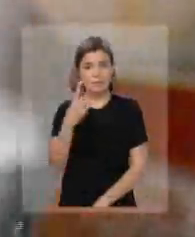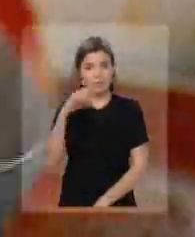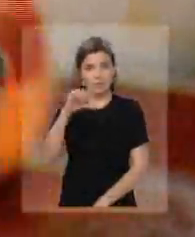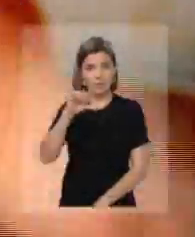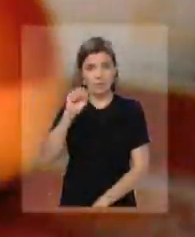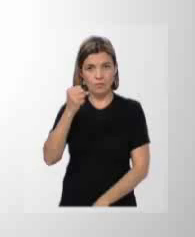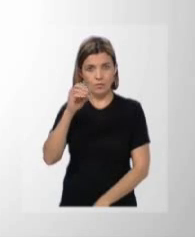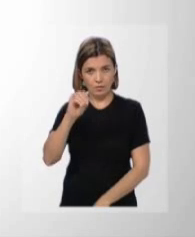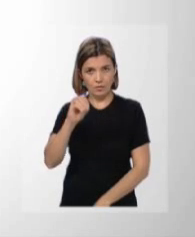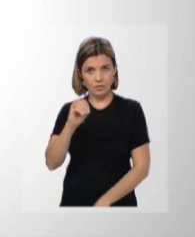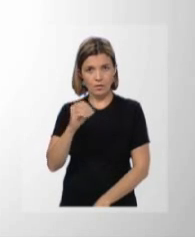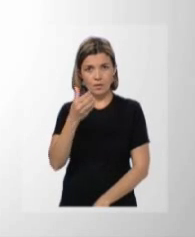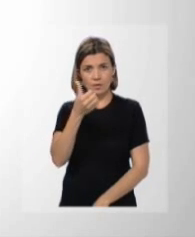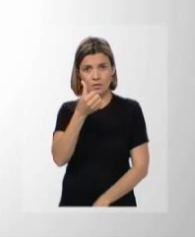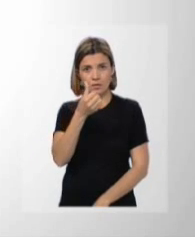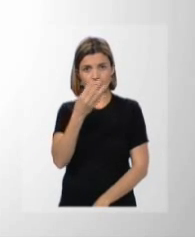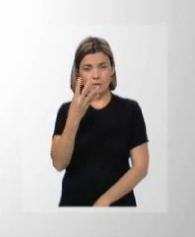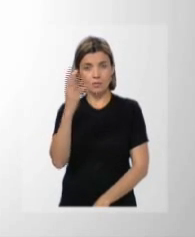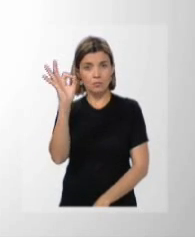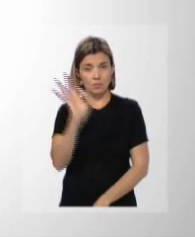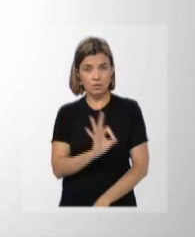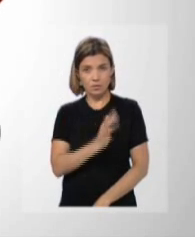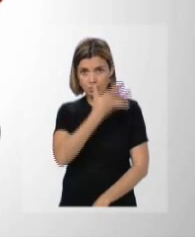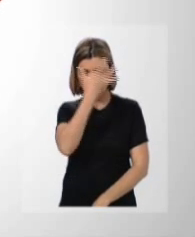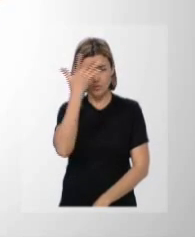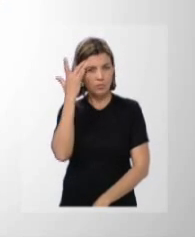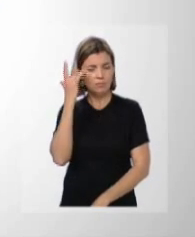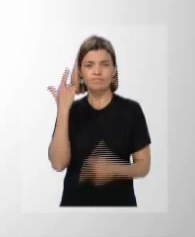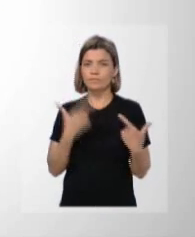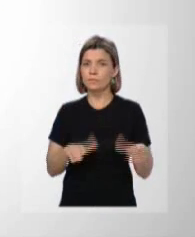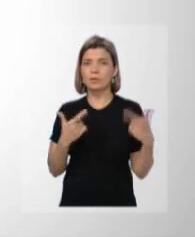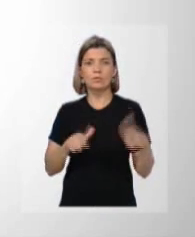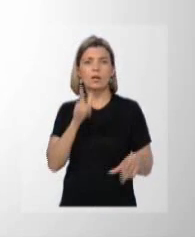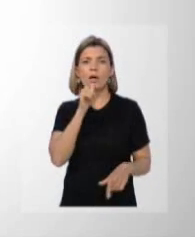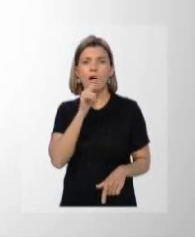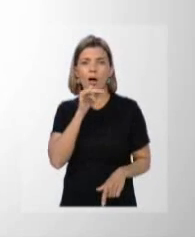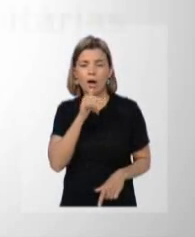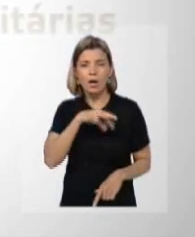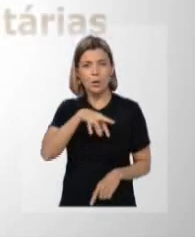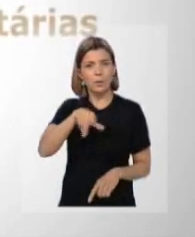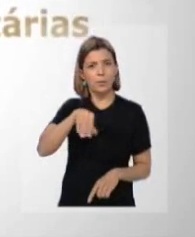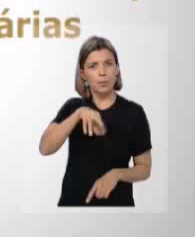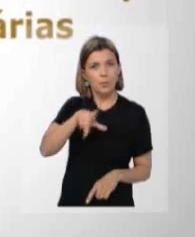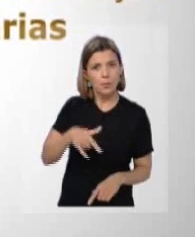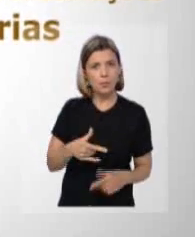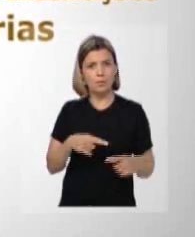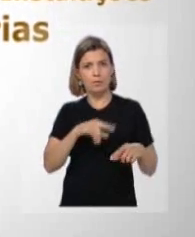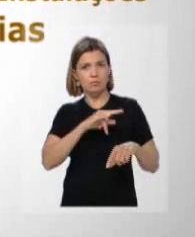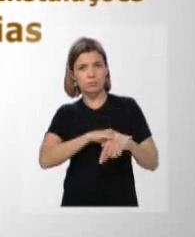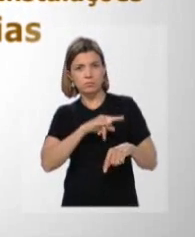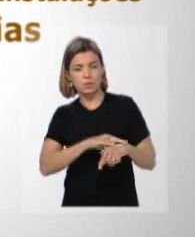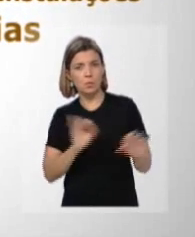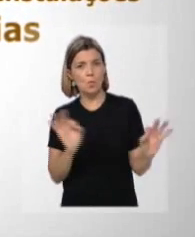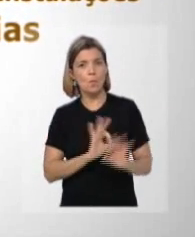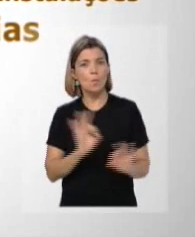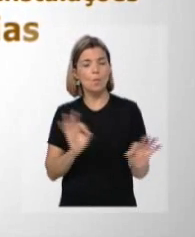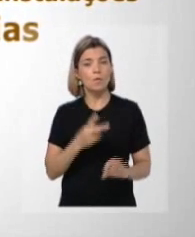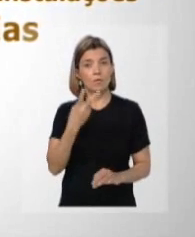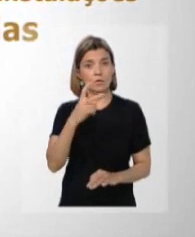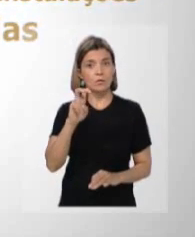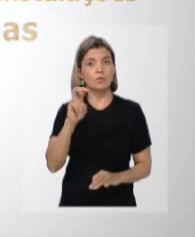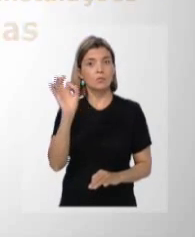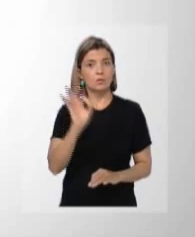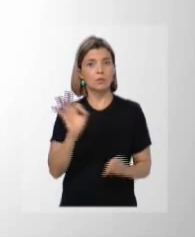Em 1980, 64% da população urbana não tinha ainda acesso a instalações